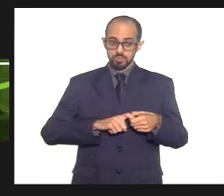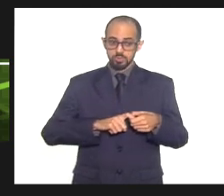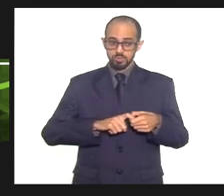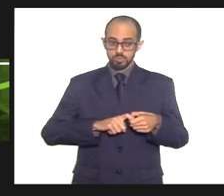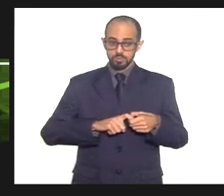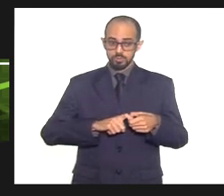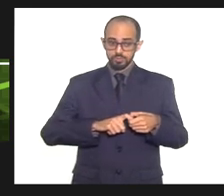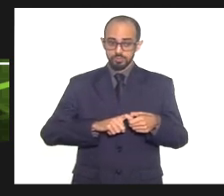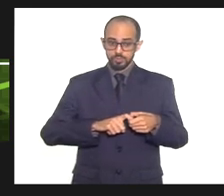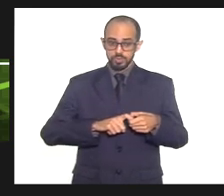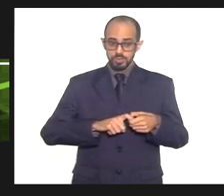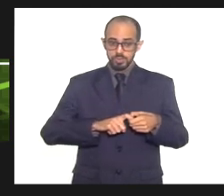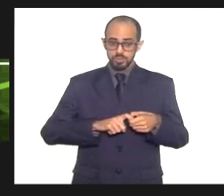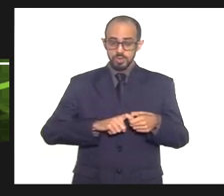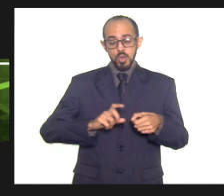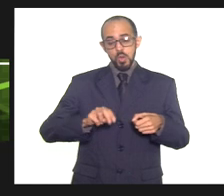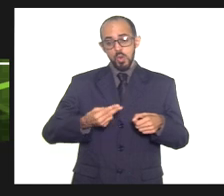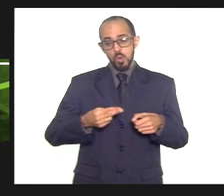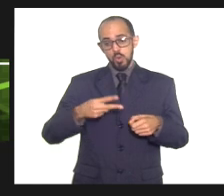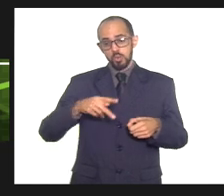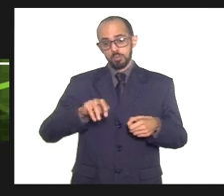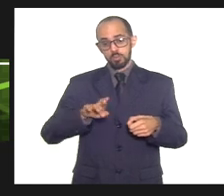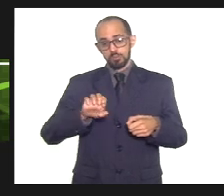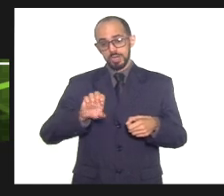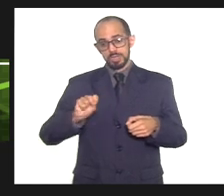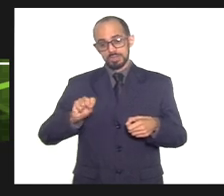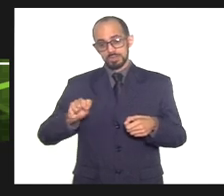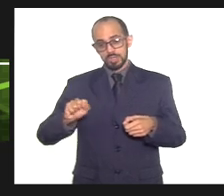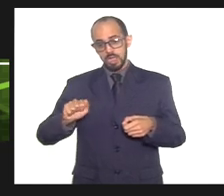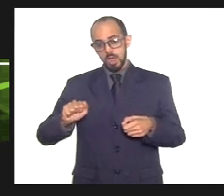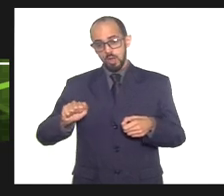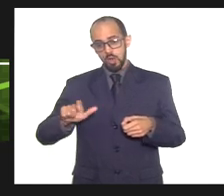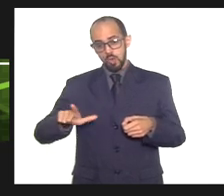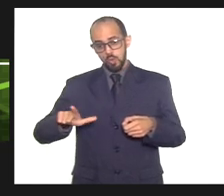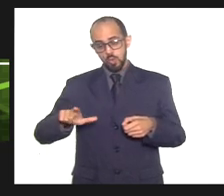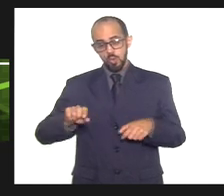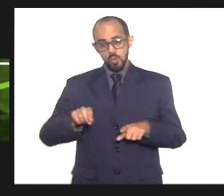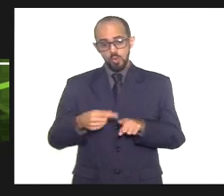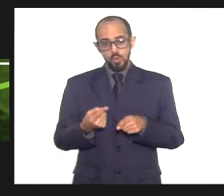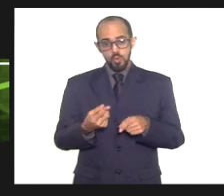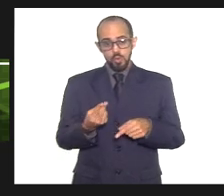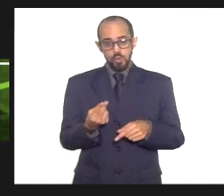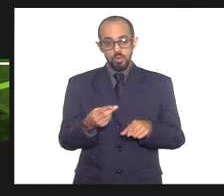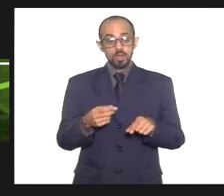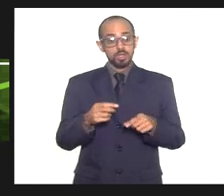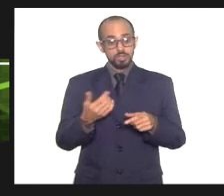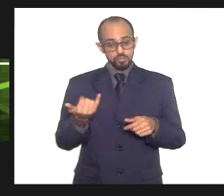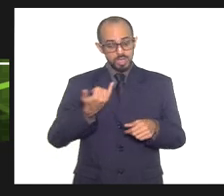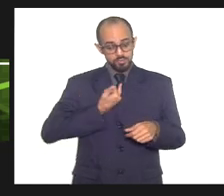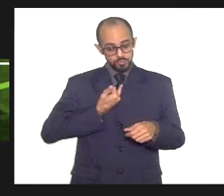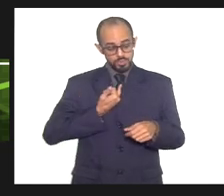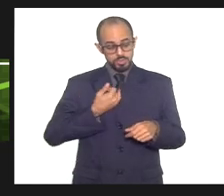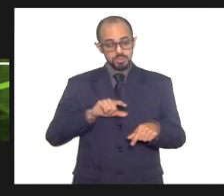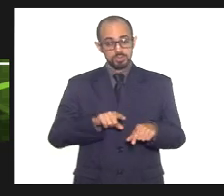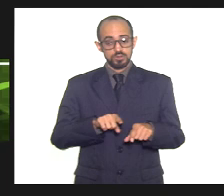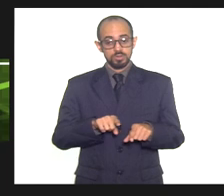quer seja no pré-sal, quer seja no pós-sal, que nos informe